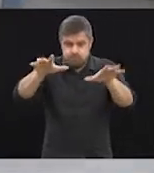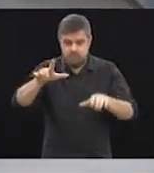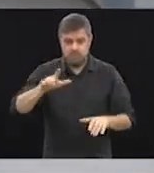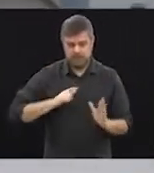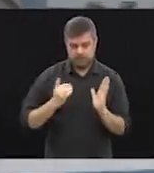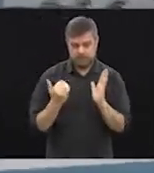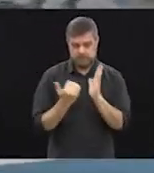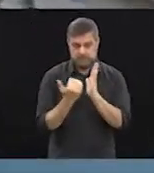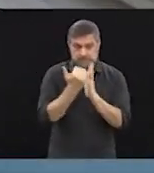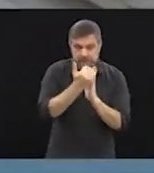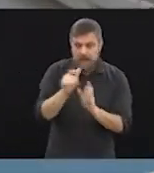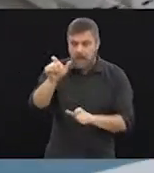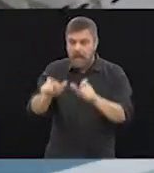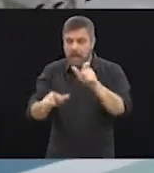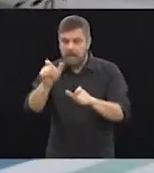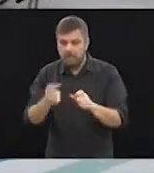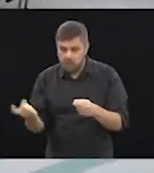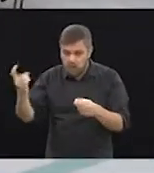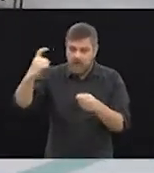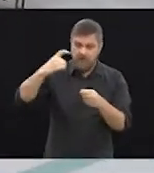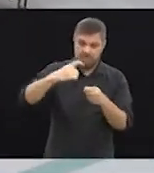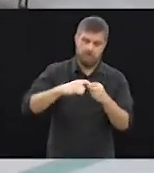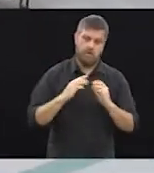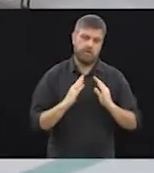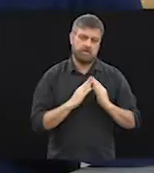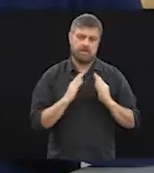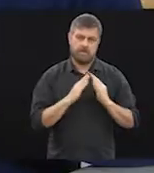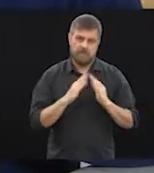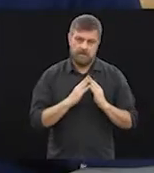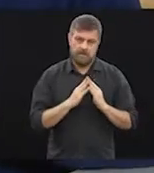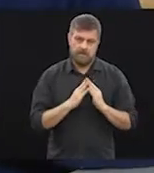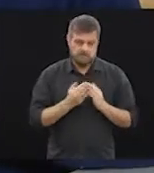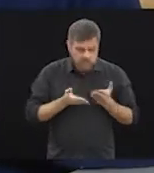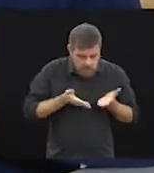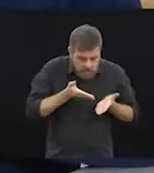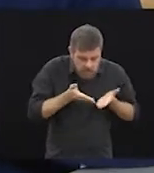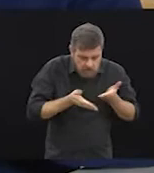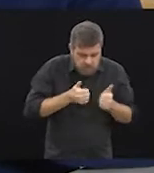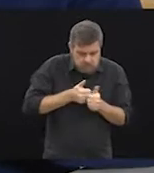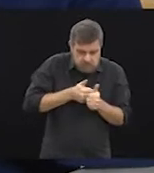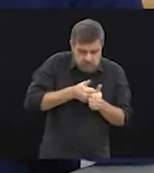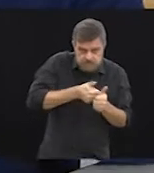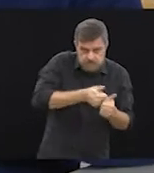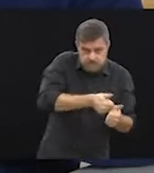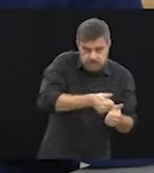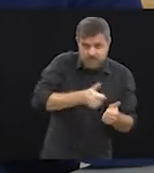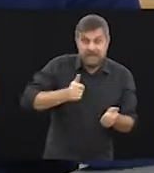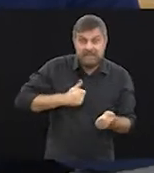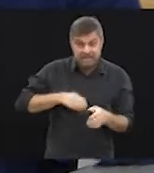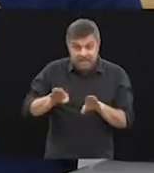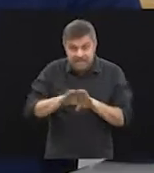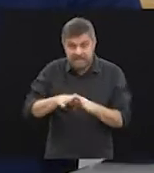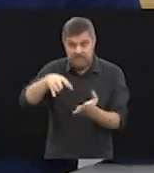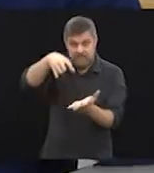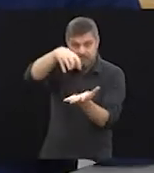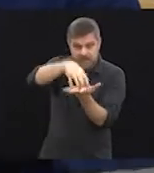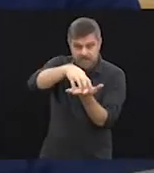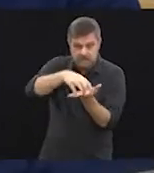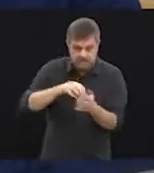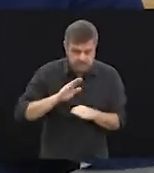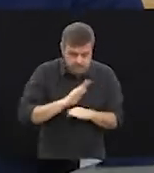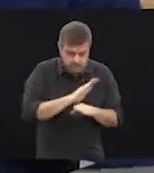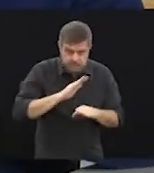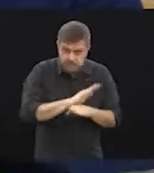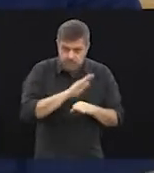hierárquicas, não é? De modo que o paciente possa voltar para sua casa, possa fazer o seu acompanhamento e essa rede também